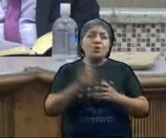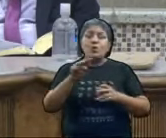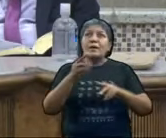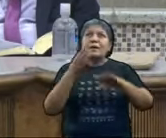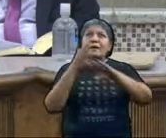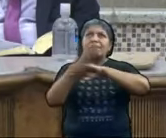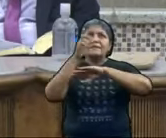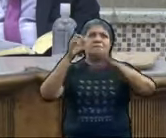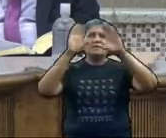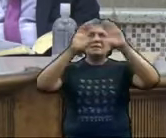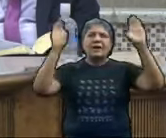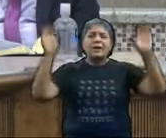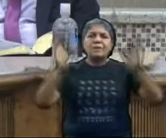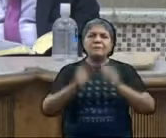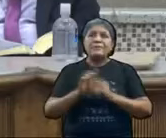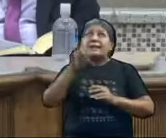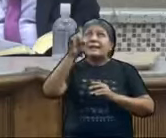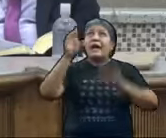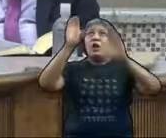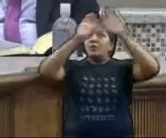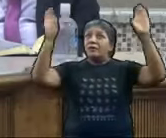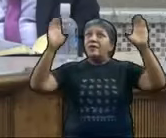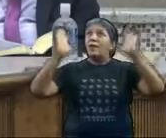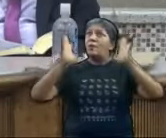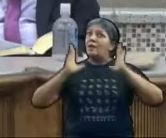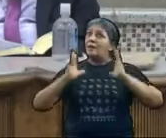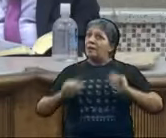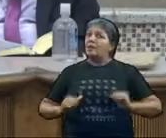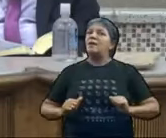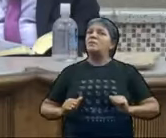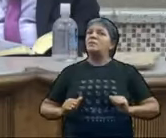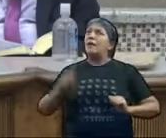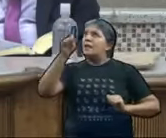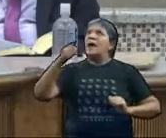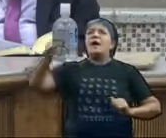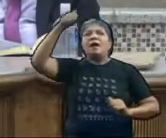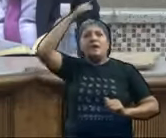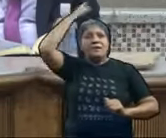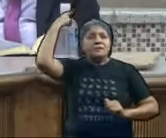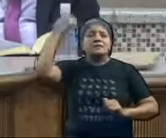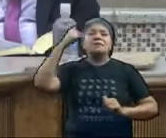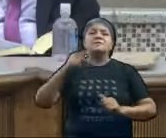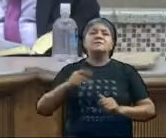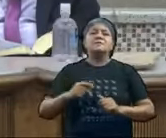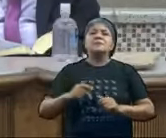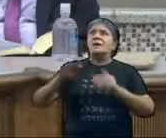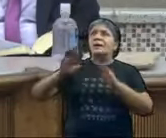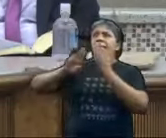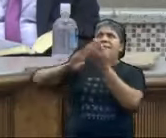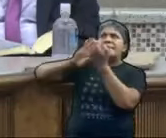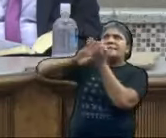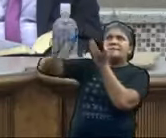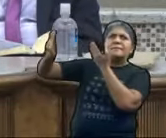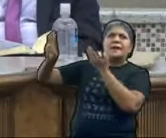pura. Esses céus de Deus é santo. Esses céus de Deus é totalmente separado do